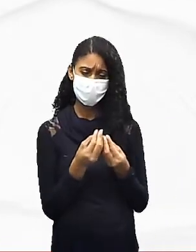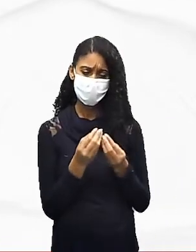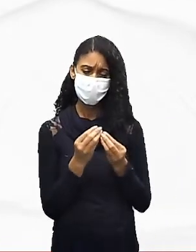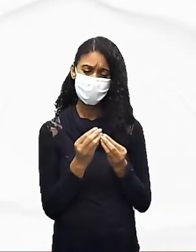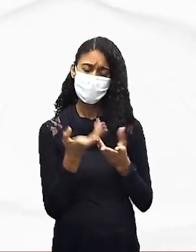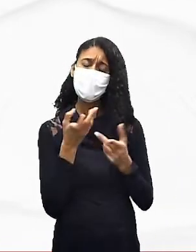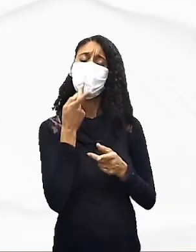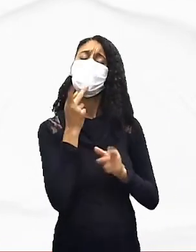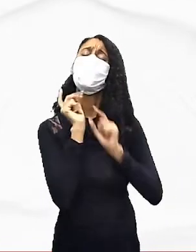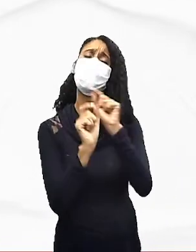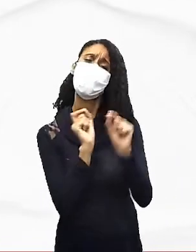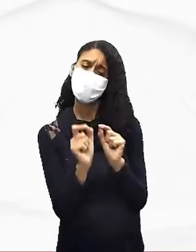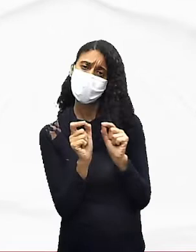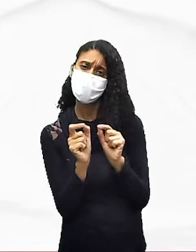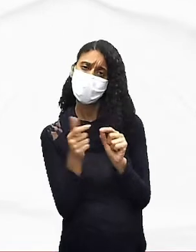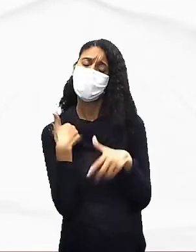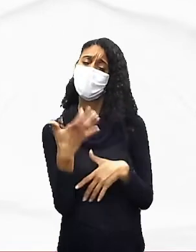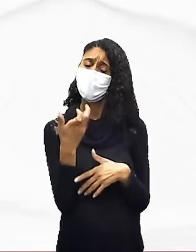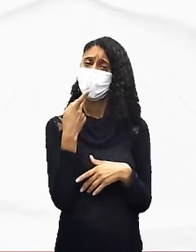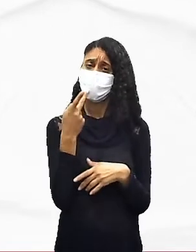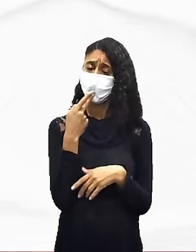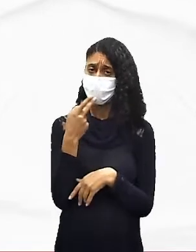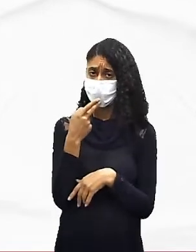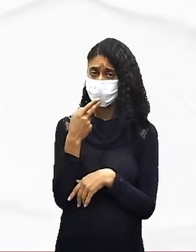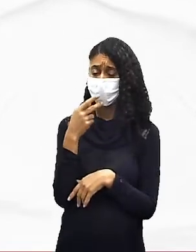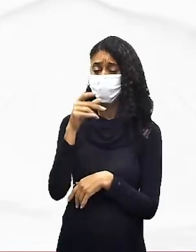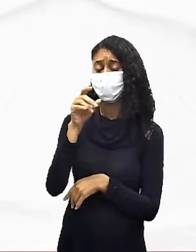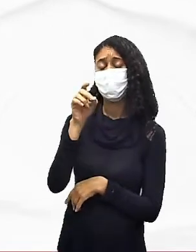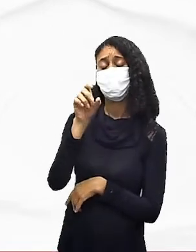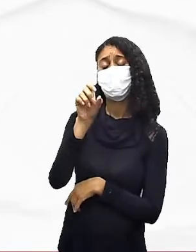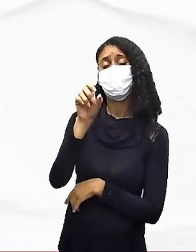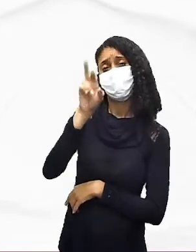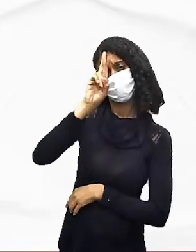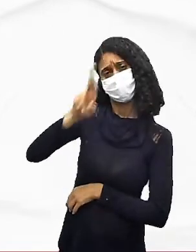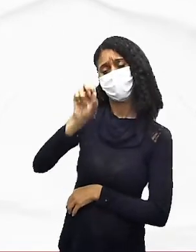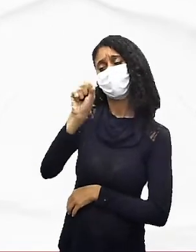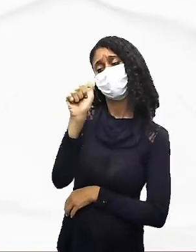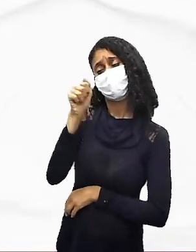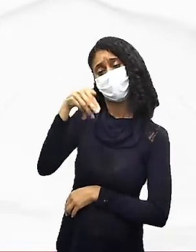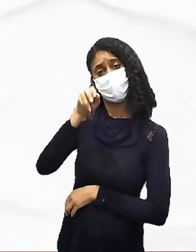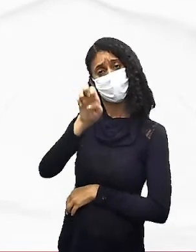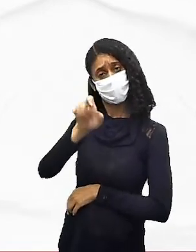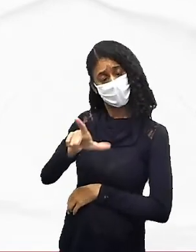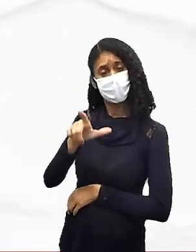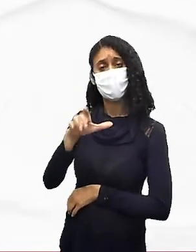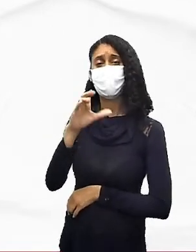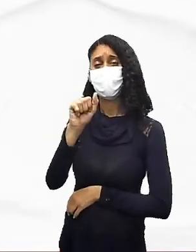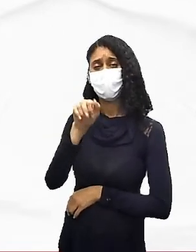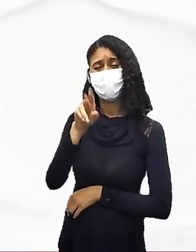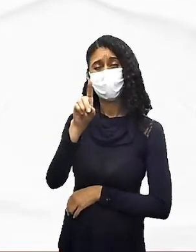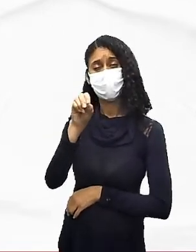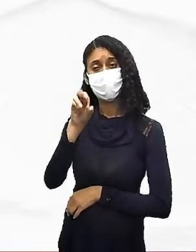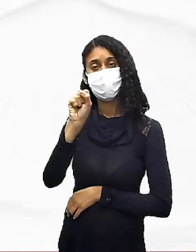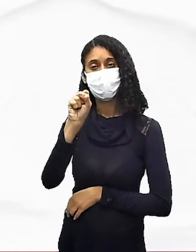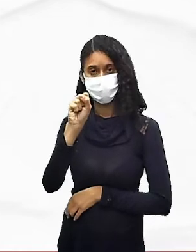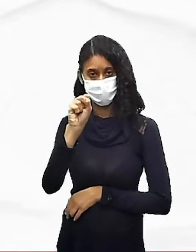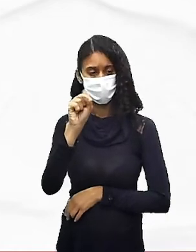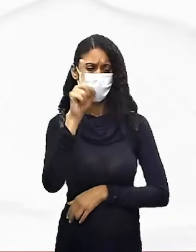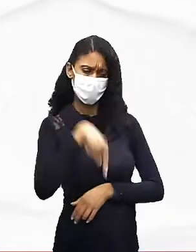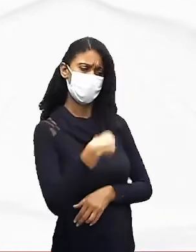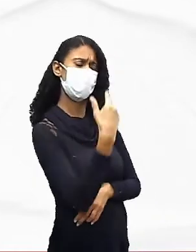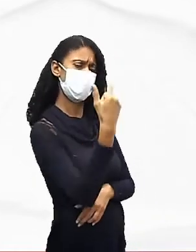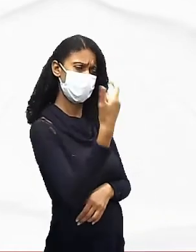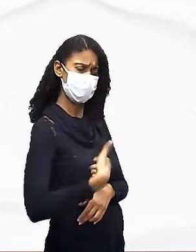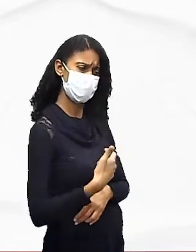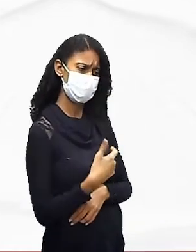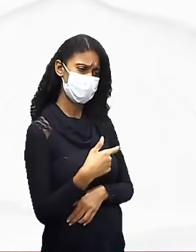falar? Ah, quero falar com o senhor Samuel Cardoso. É ele mesmo. Quem fala, por obséquio? Não se lembra mais